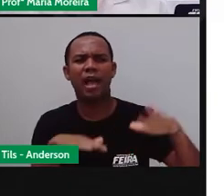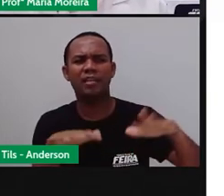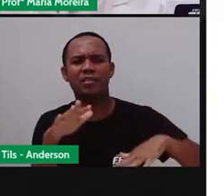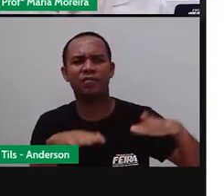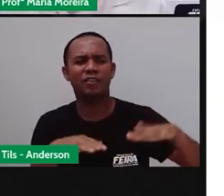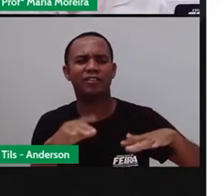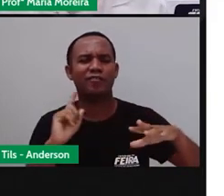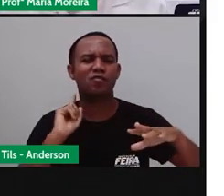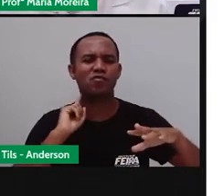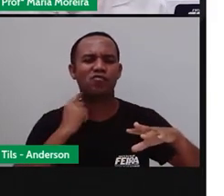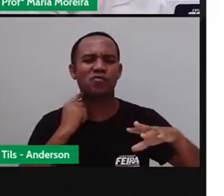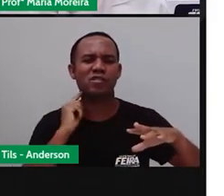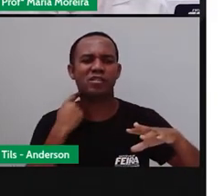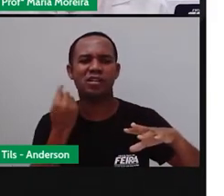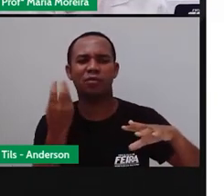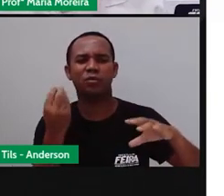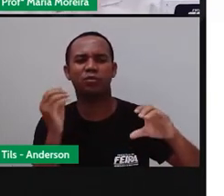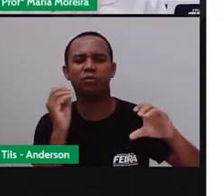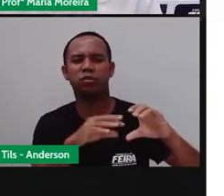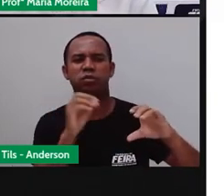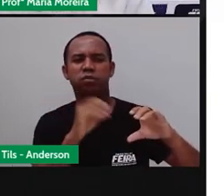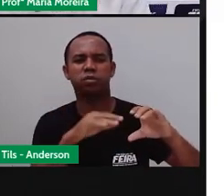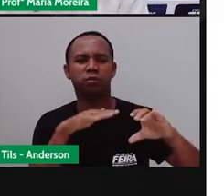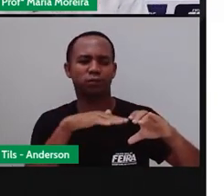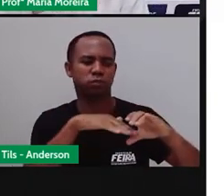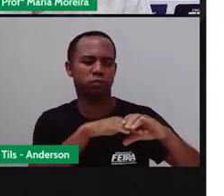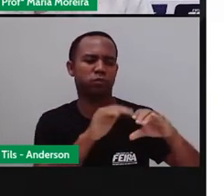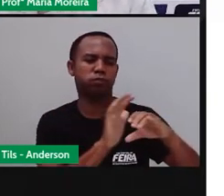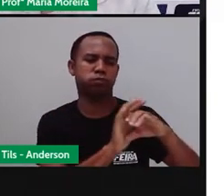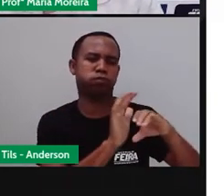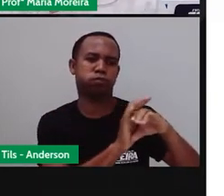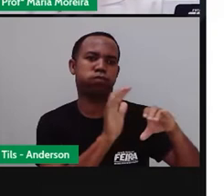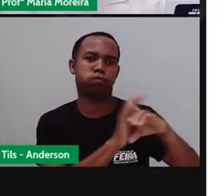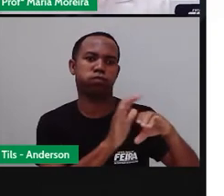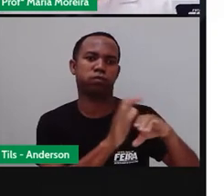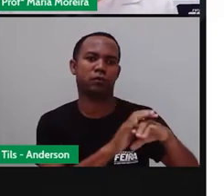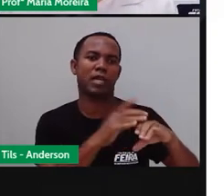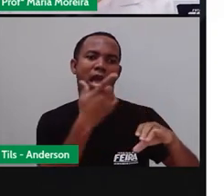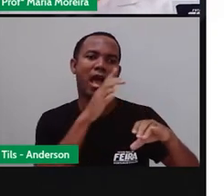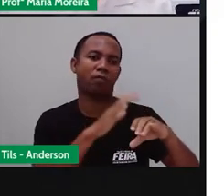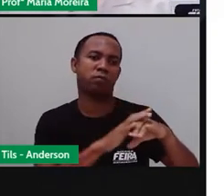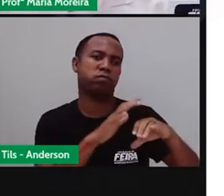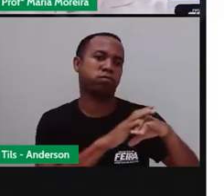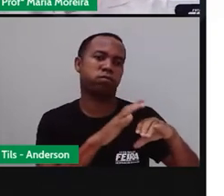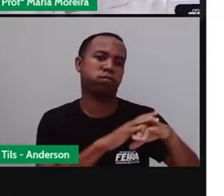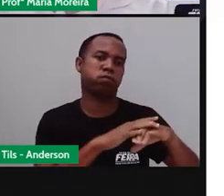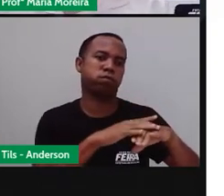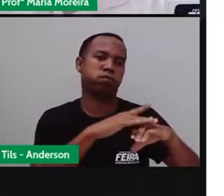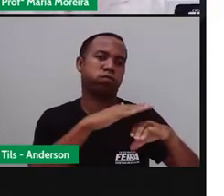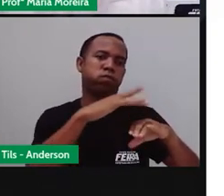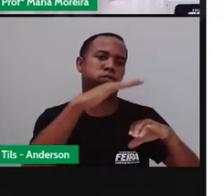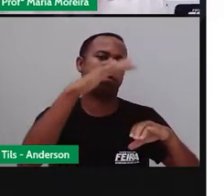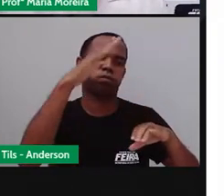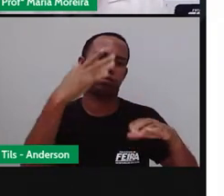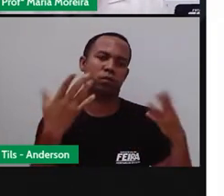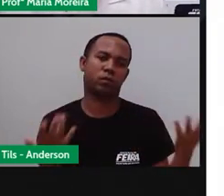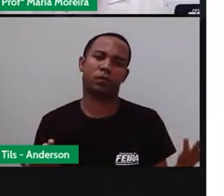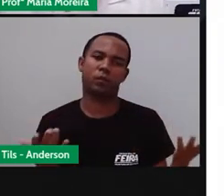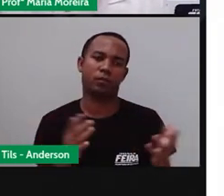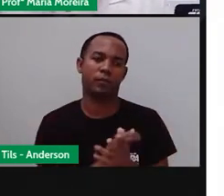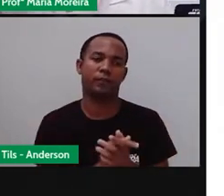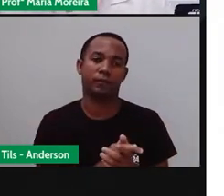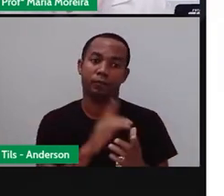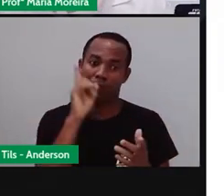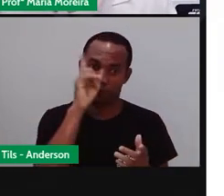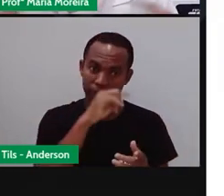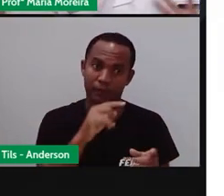consciência e joga aquele lixo lá no chão. E aí ela vai para onde? Justamente para a rede de esgoto e acaba entupindo essas